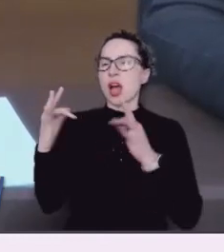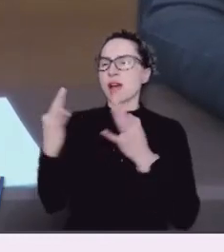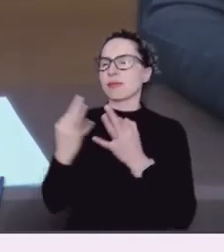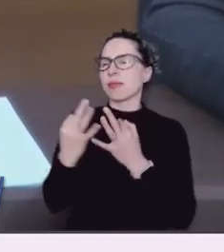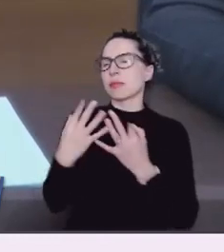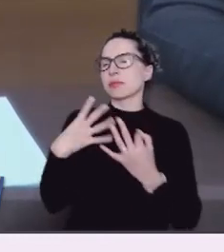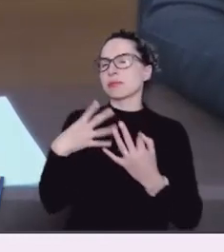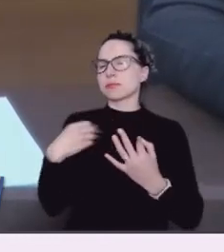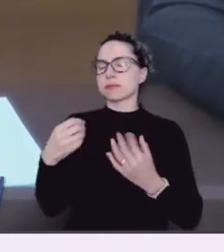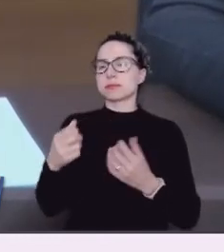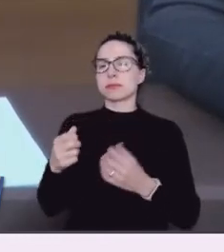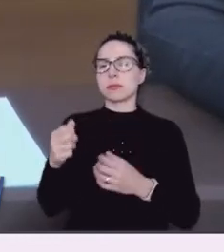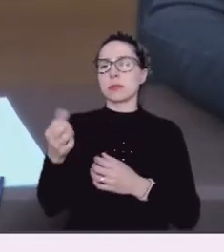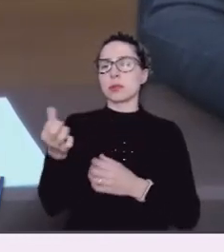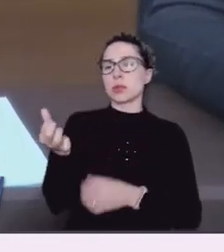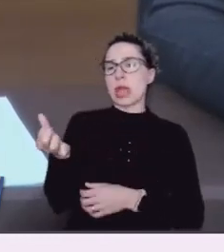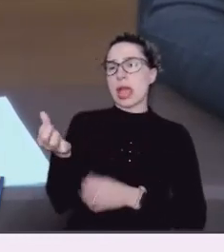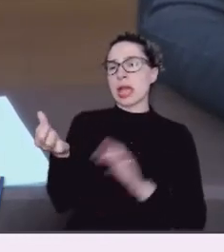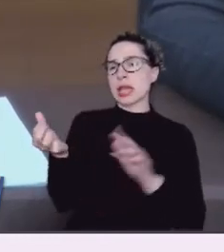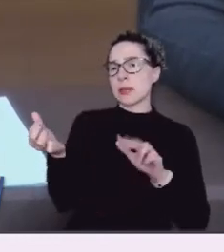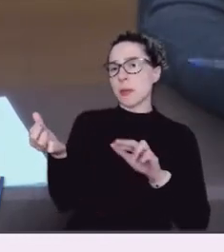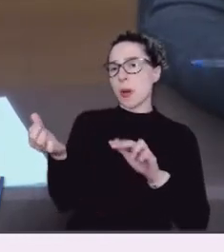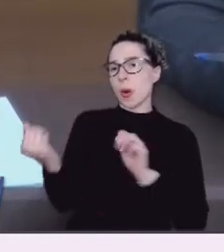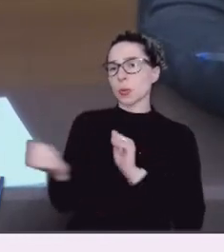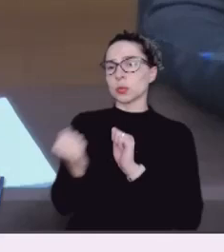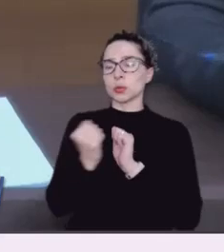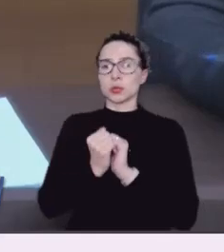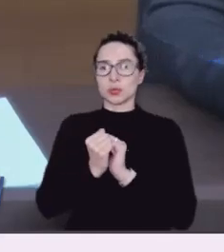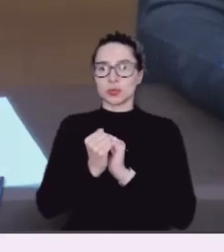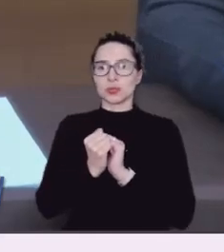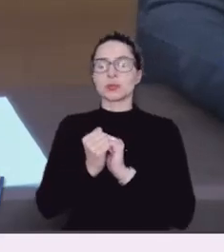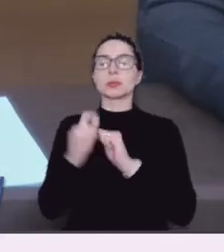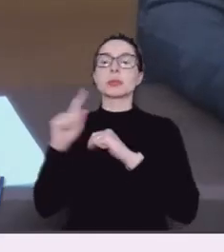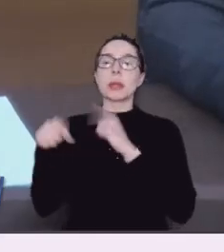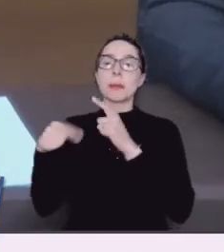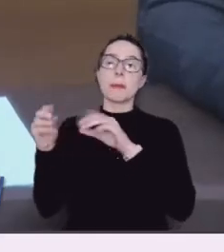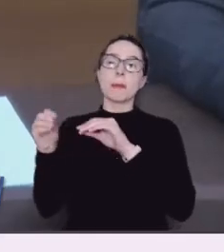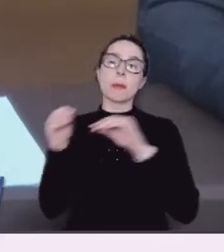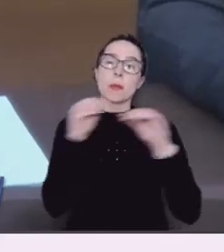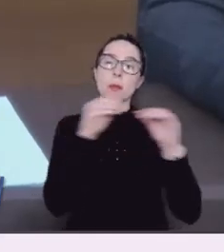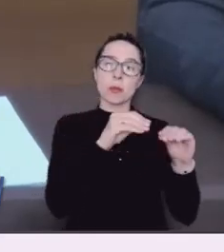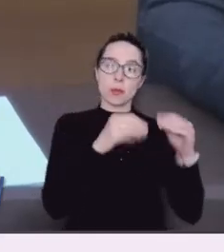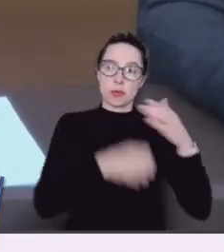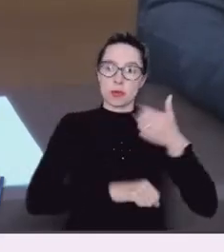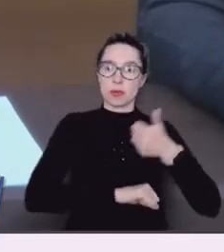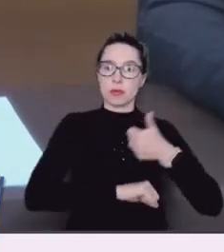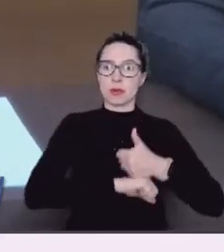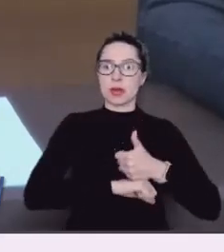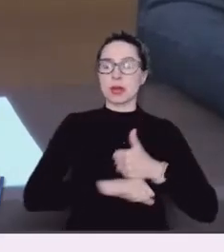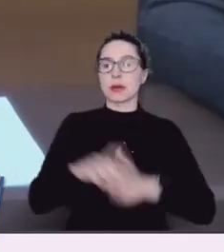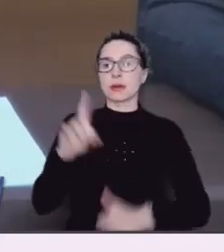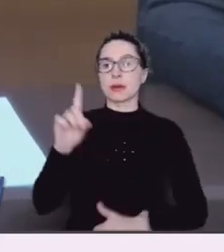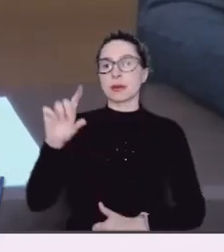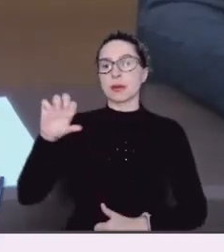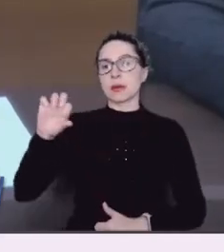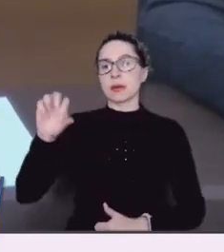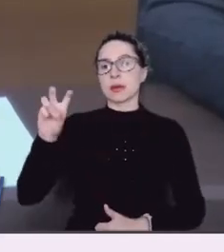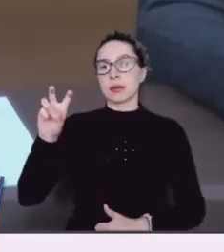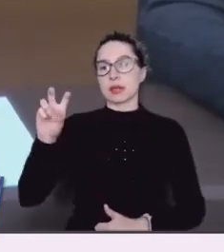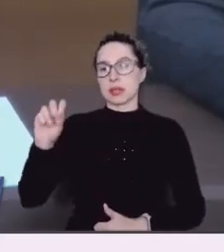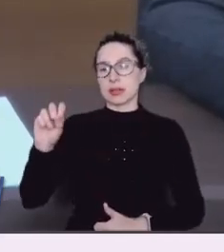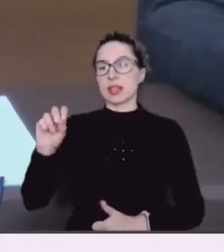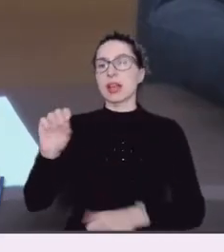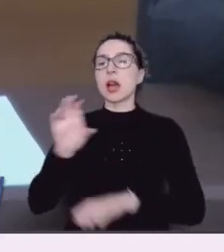6 irmãos junto dele. Mudou para Franca em 1950. Fez o curso ginasial